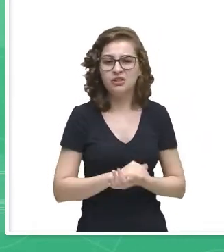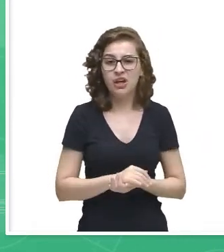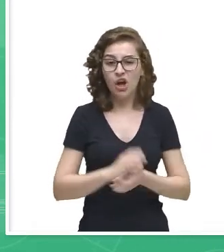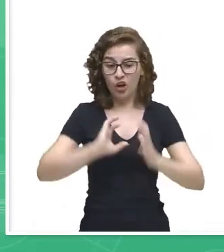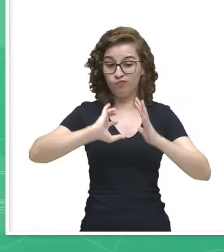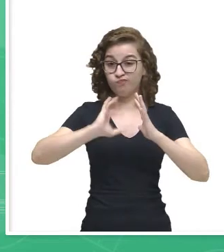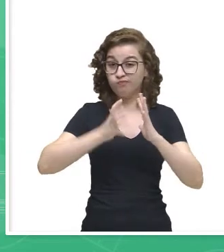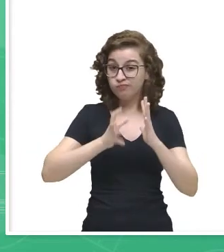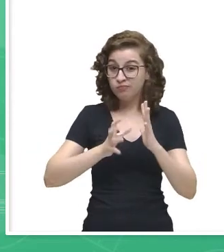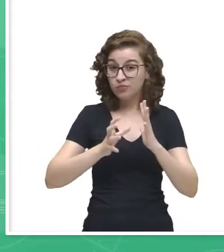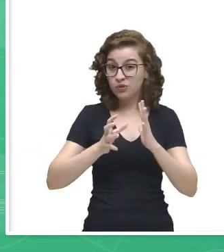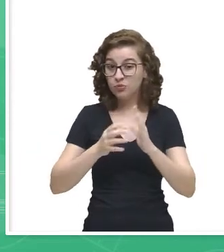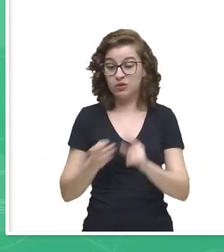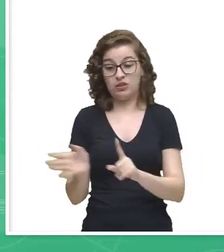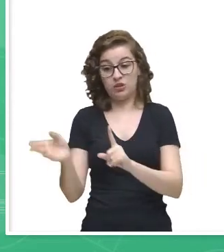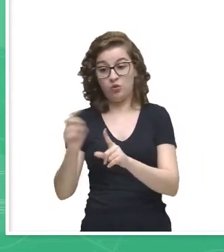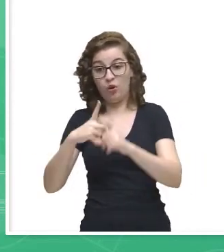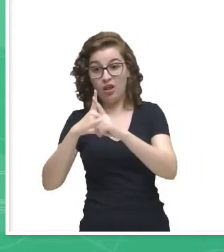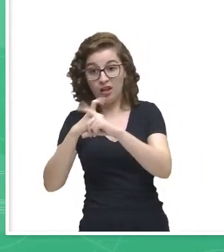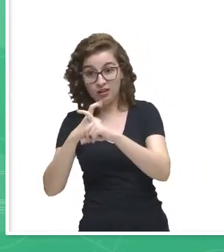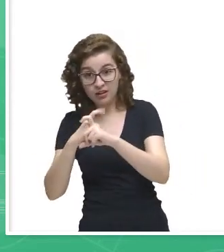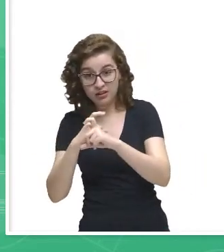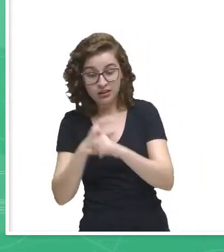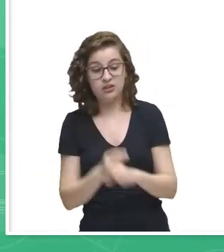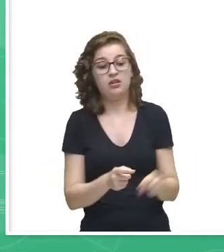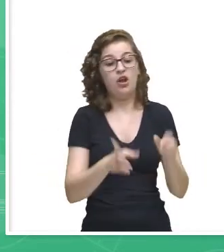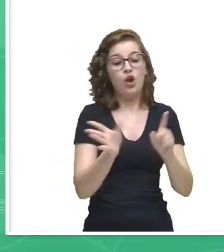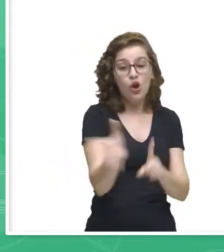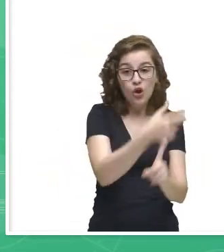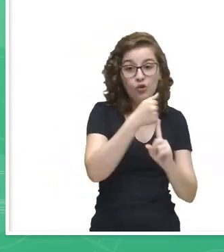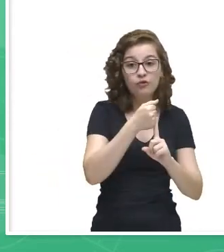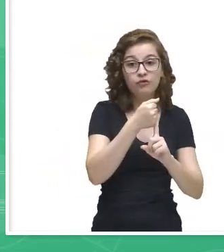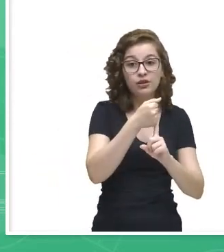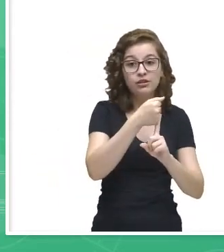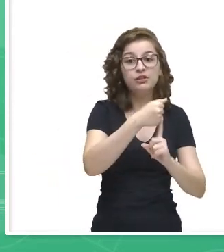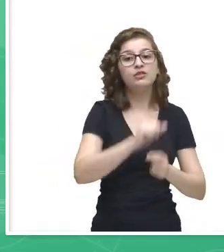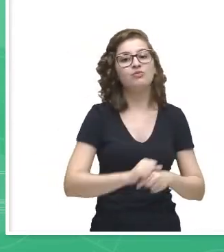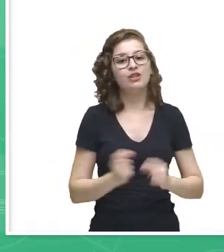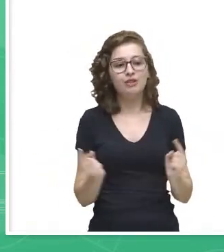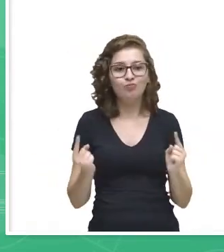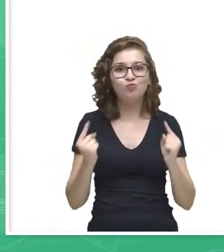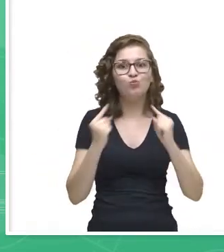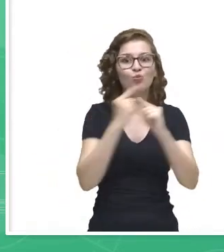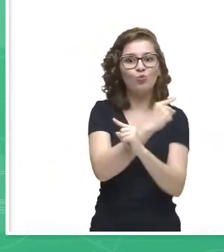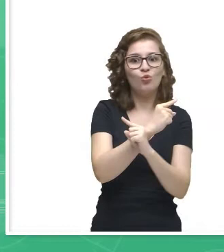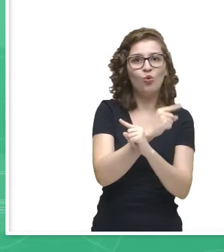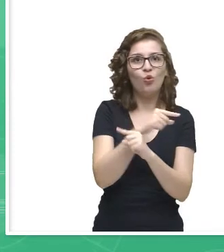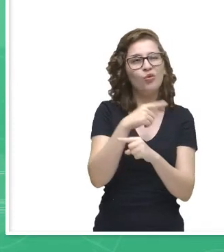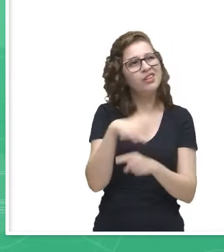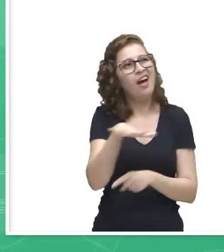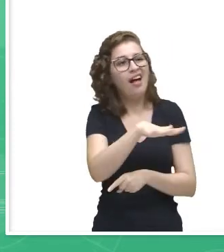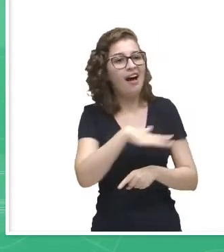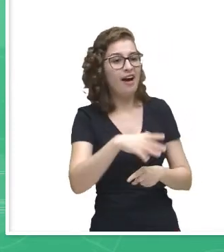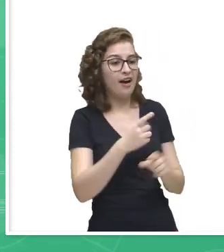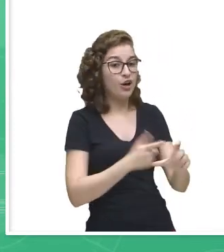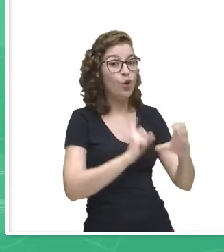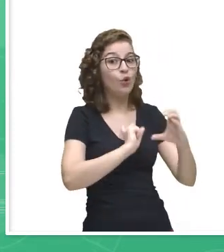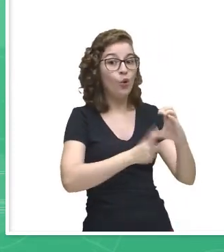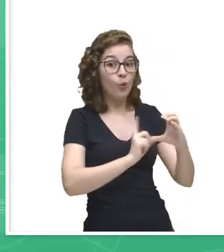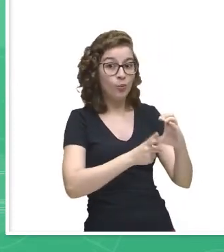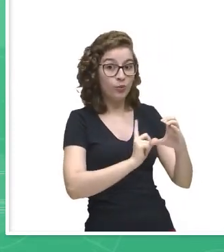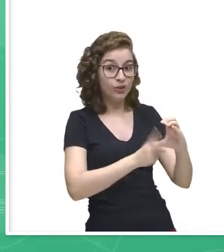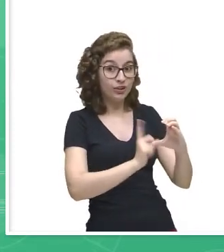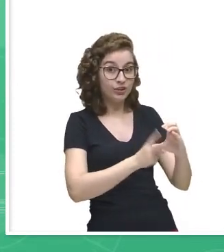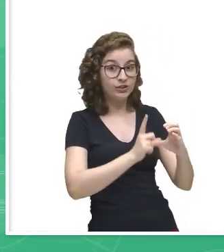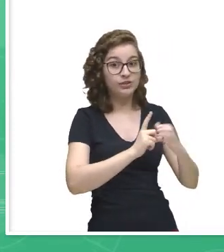partidos, tanto o Partido Nazista quanto o Partido Fascista, eles vão ser contra esses ideais comunistas. Tanto que você vai ver